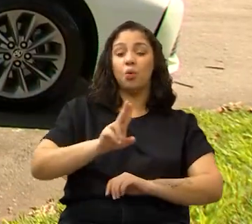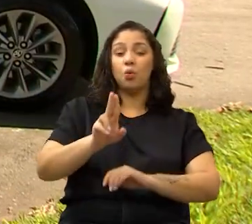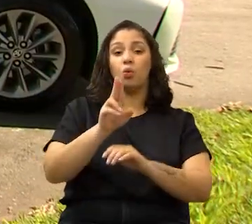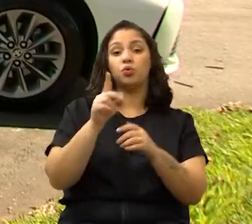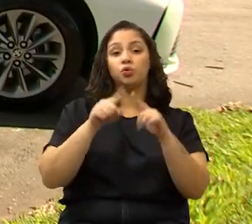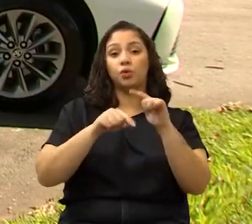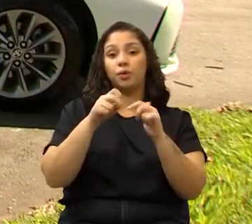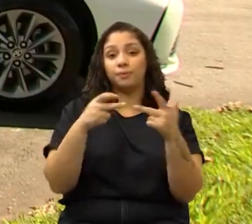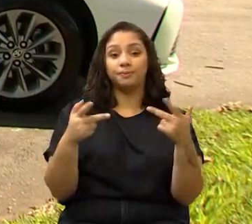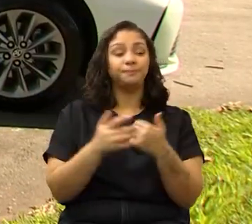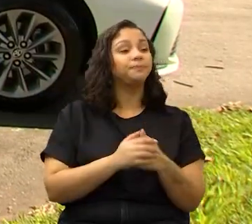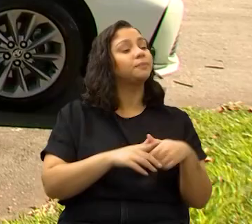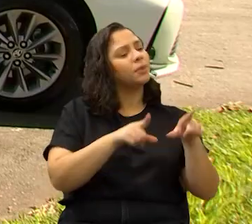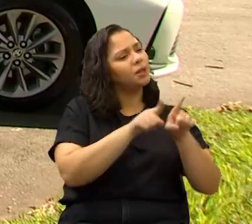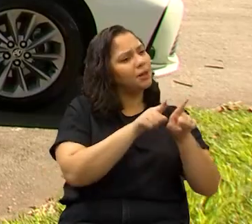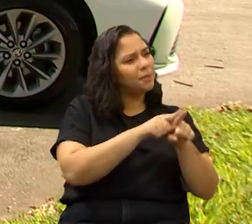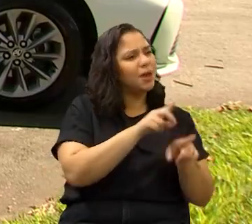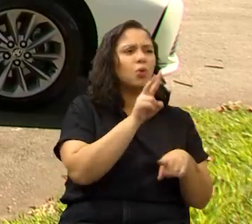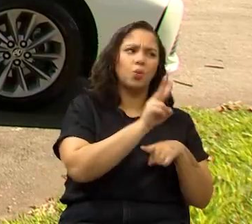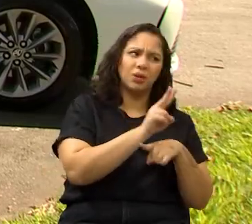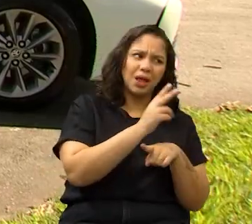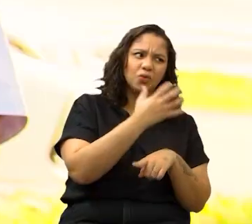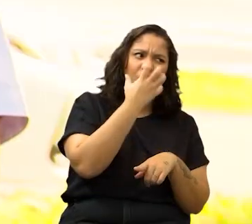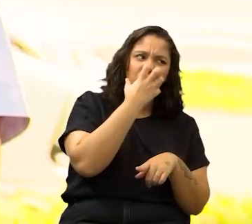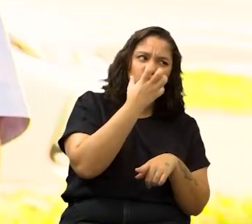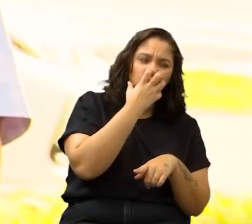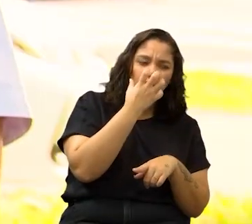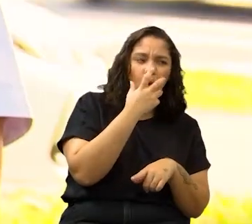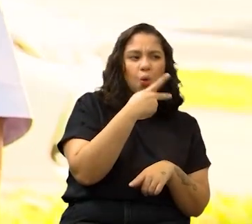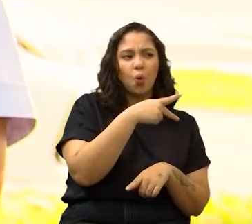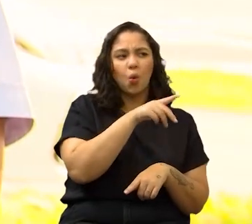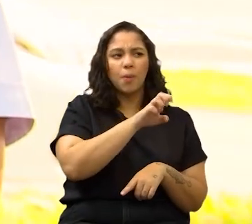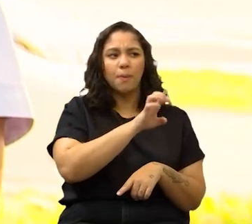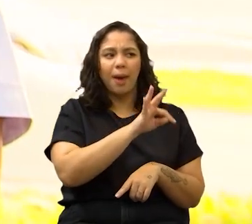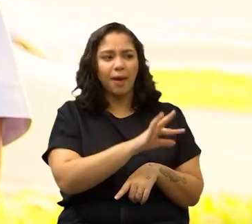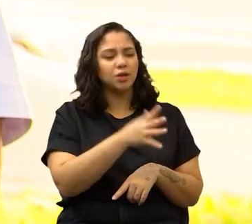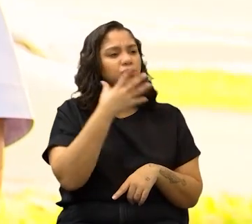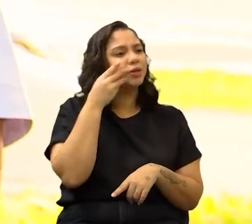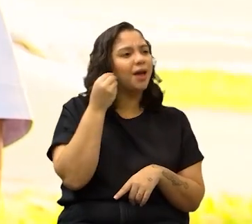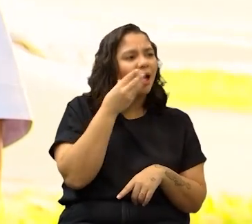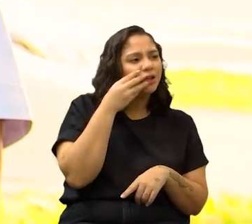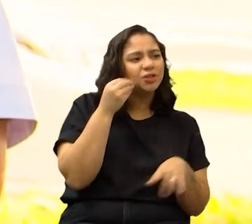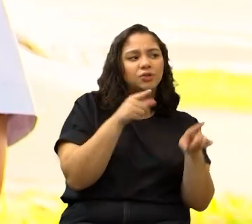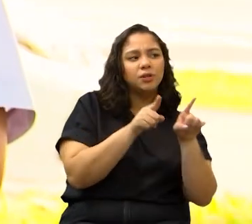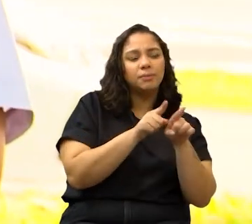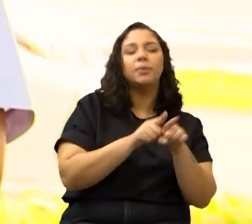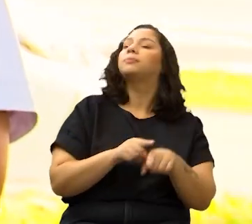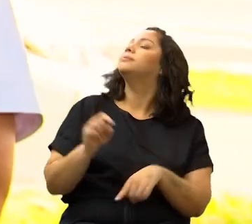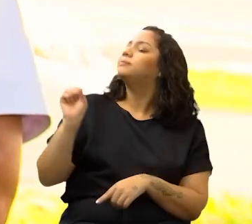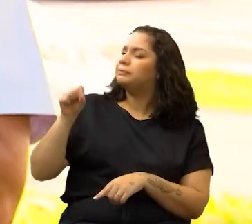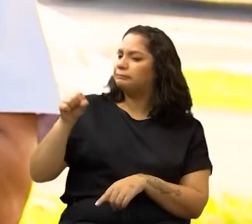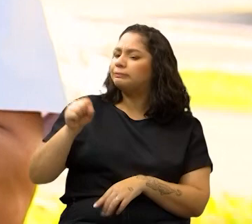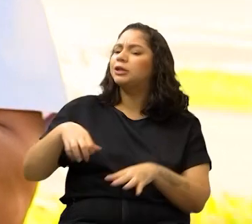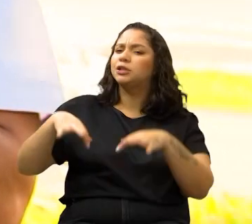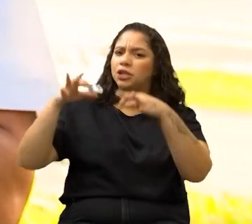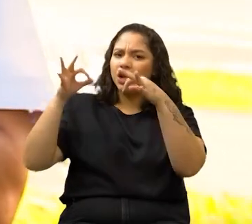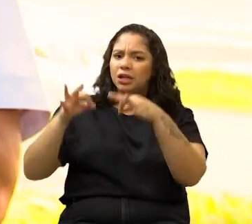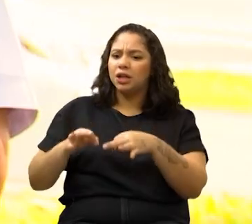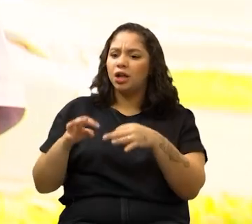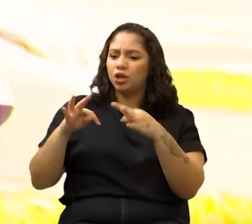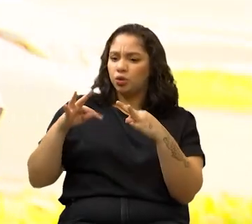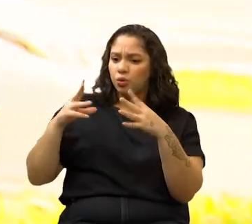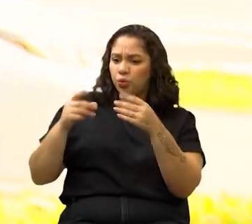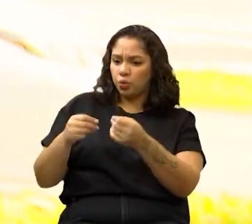equipamentos. Cuidado com o cachorrinho, não é? Com os pets, o gatinho, enfim. Não, com certeza.